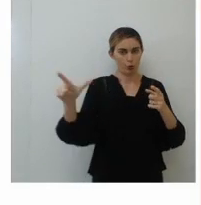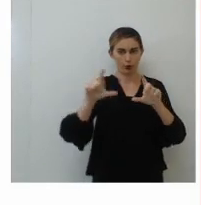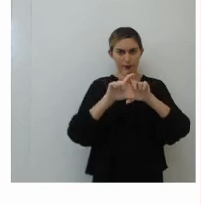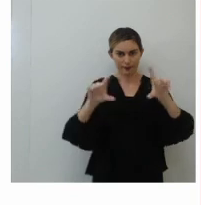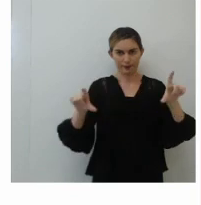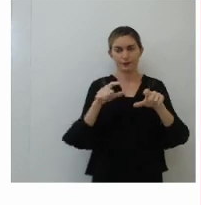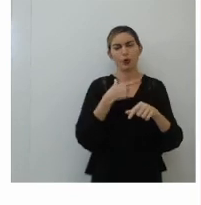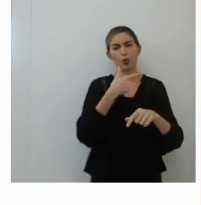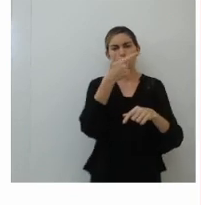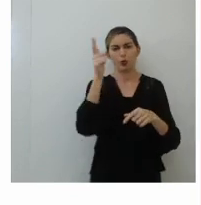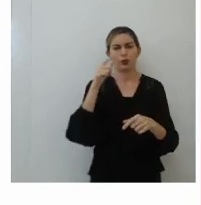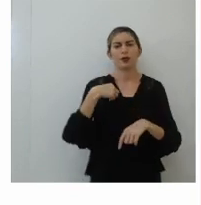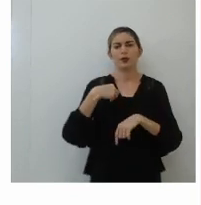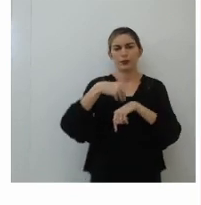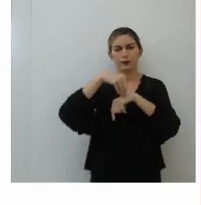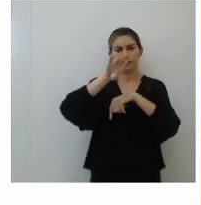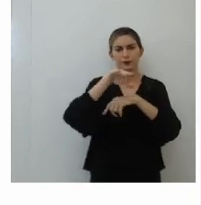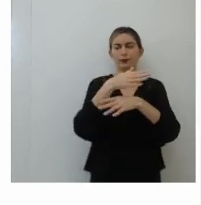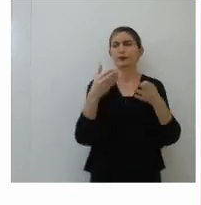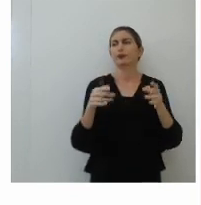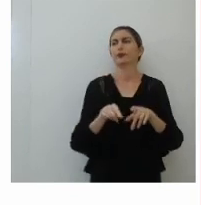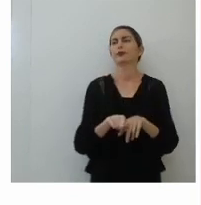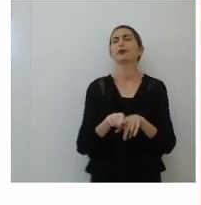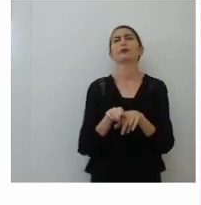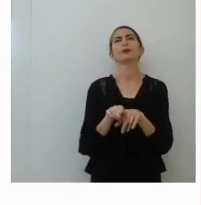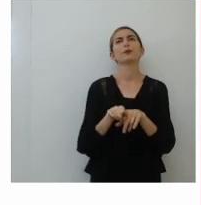que eu acho que eu tinha colocado aqui.